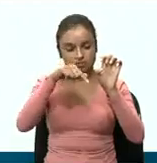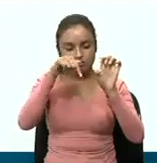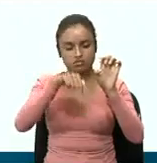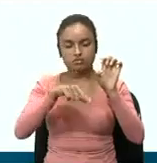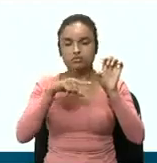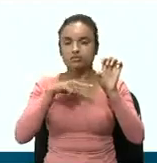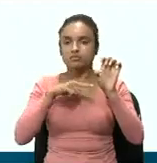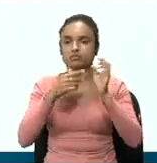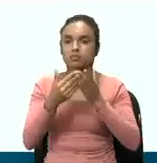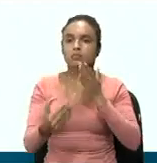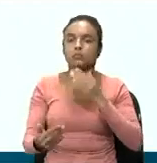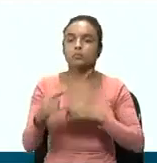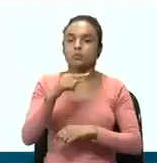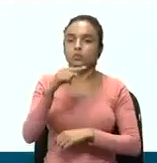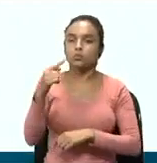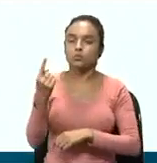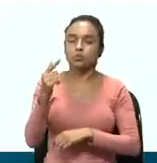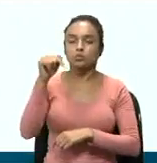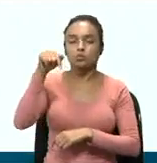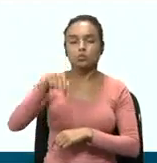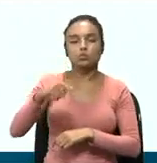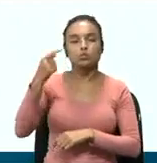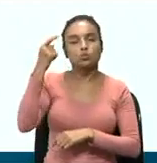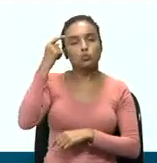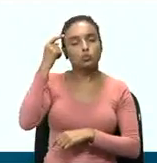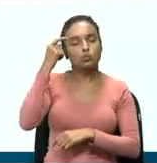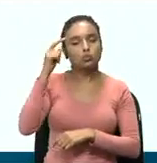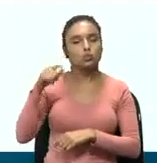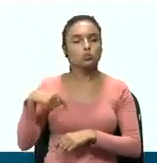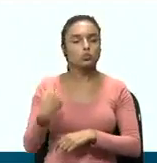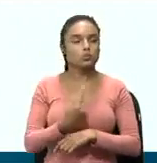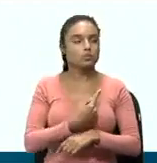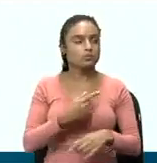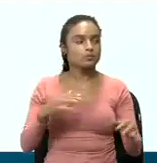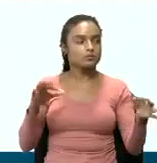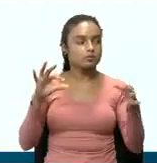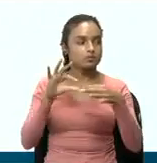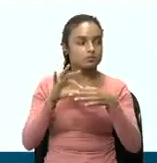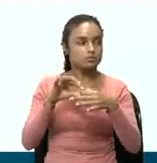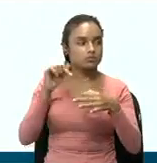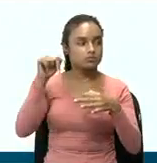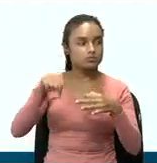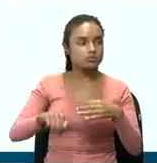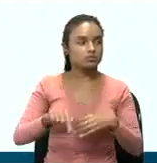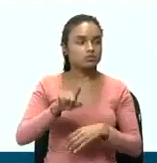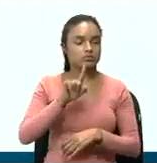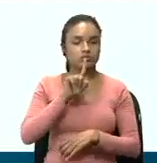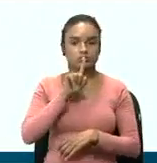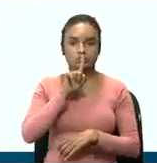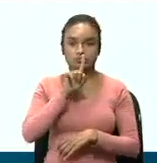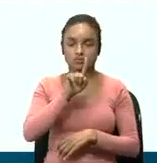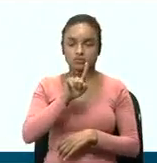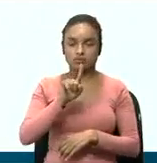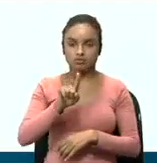É pensando nessa condição que nós vamos chegar então de 1 ao